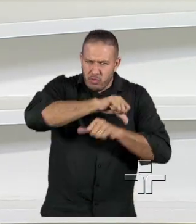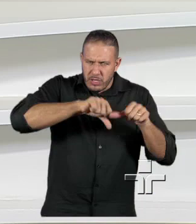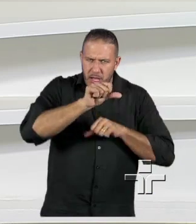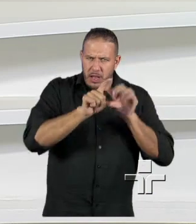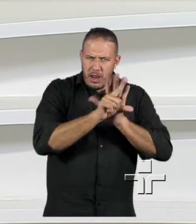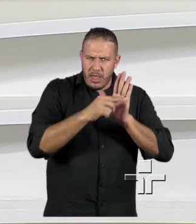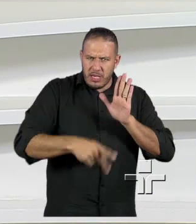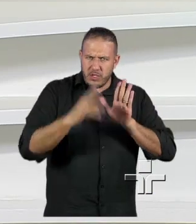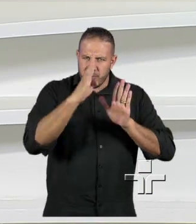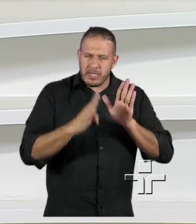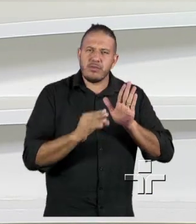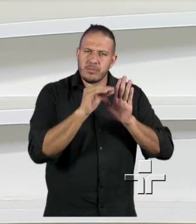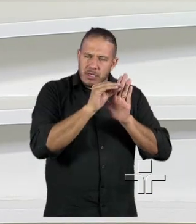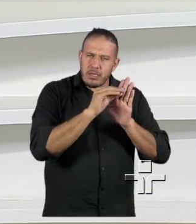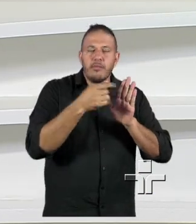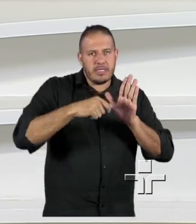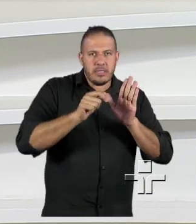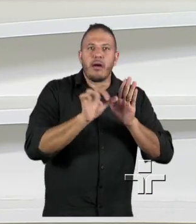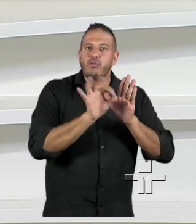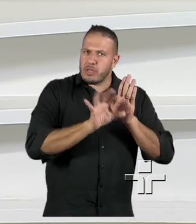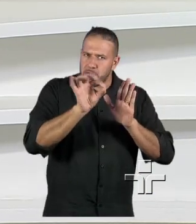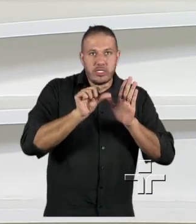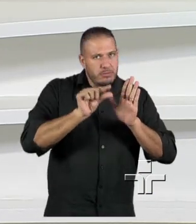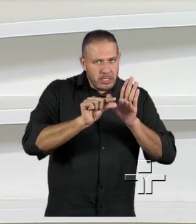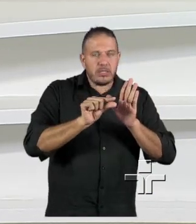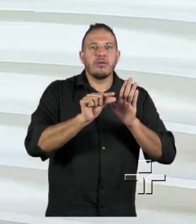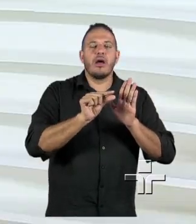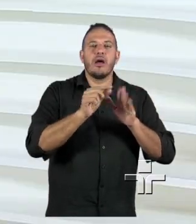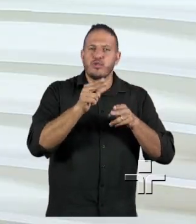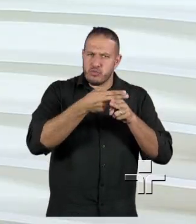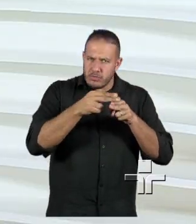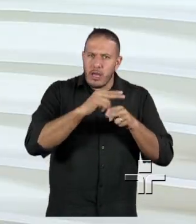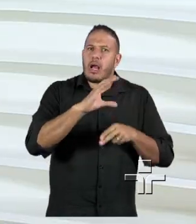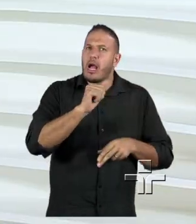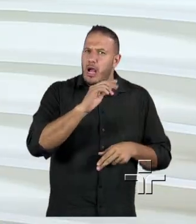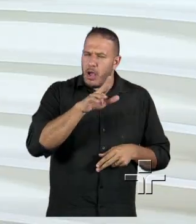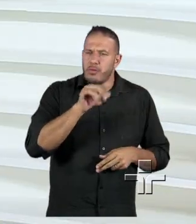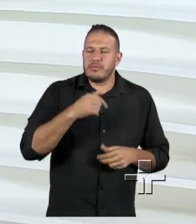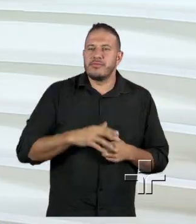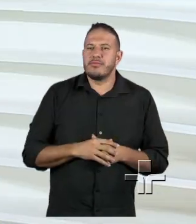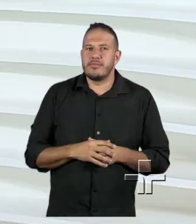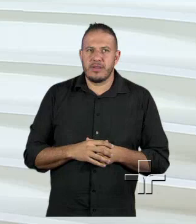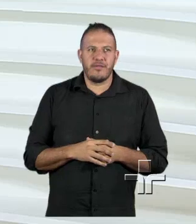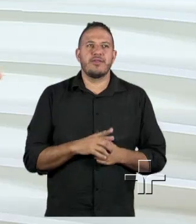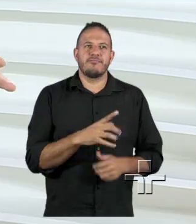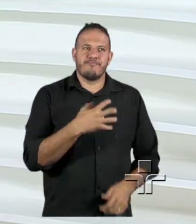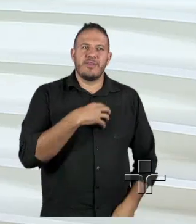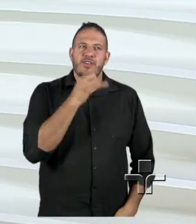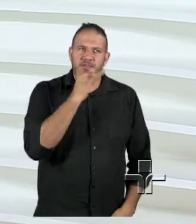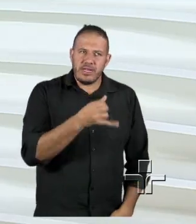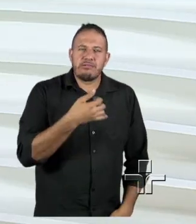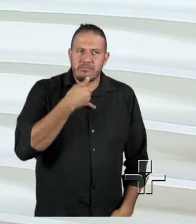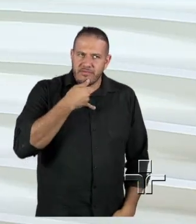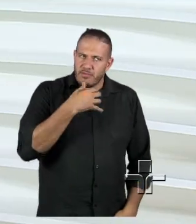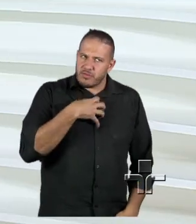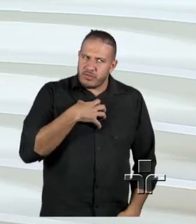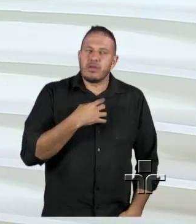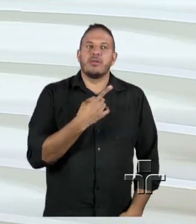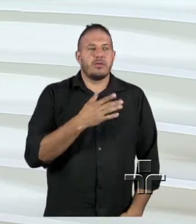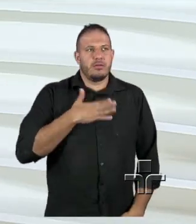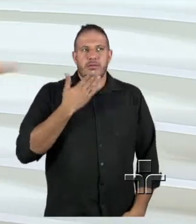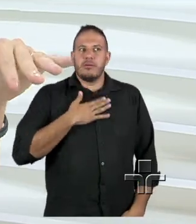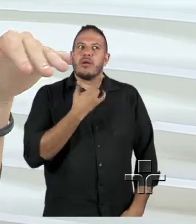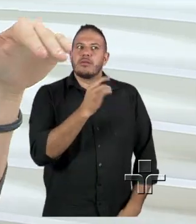no Brasil, o mínimo de cacau que tem que ter no chocolate? Helena, eu vou te confidenciar que eu fiquei muito frustrado há 10 anos, porque